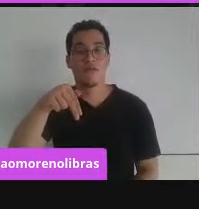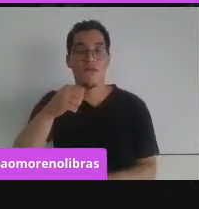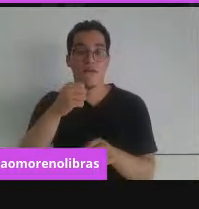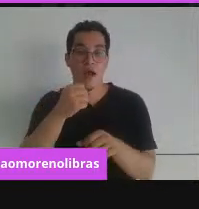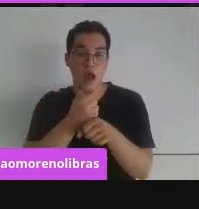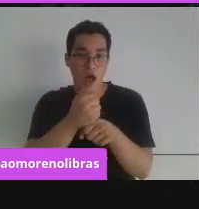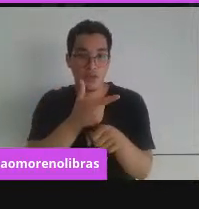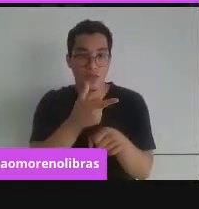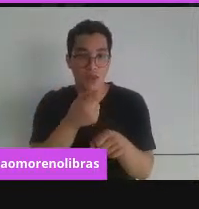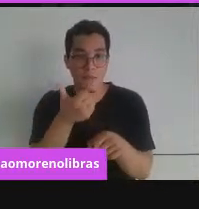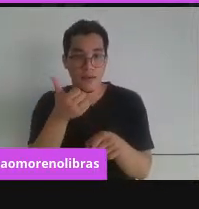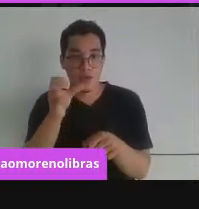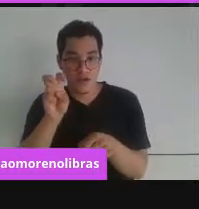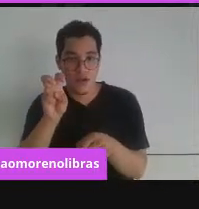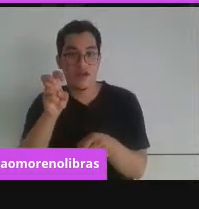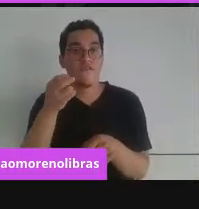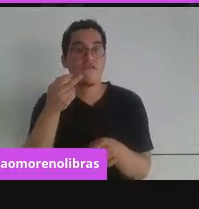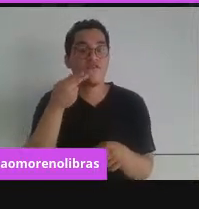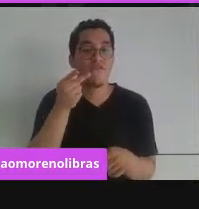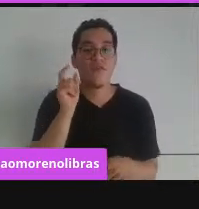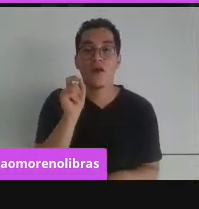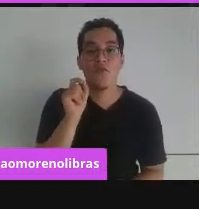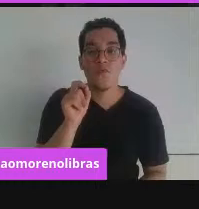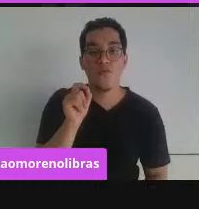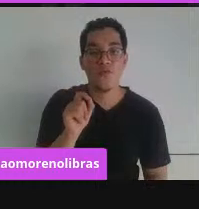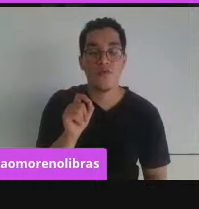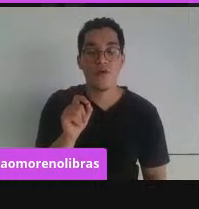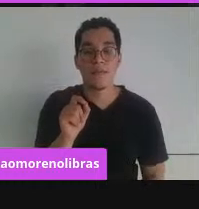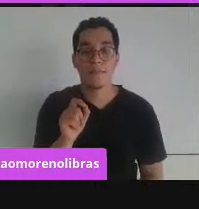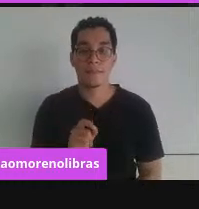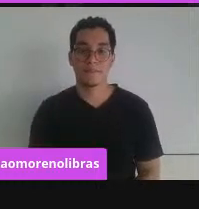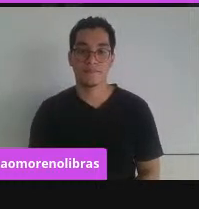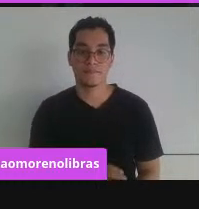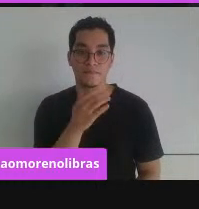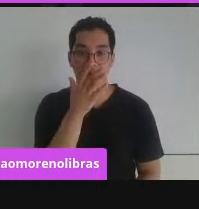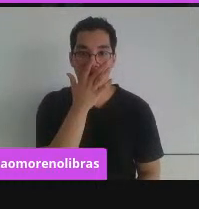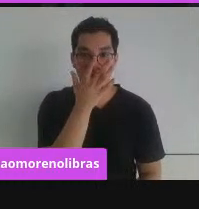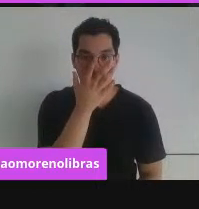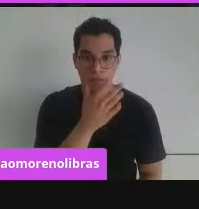interessante, que é Fair Text. O que é que ele nos explica acerca disso?